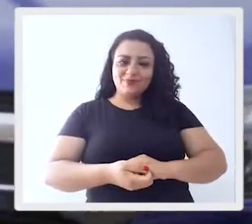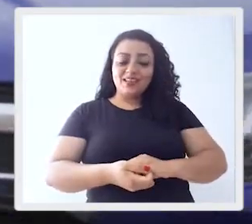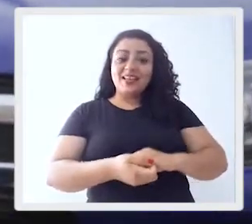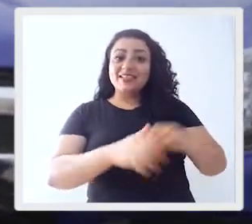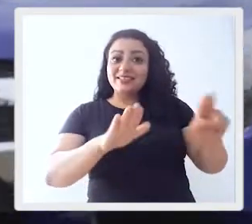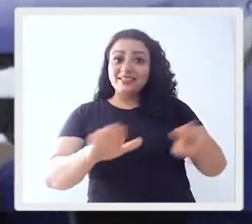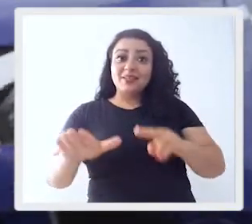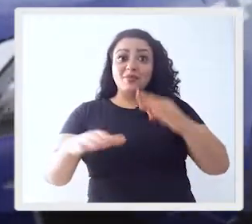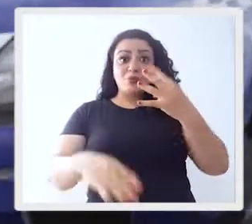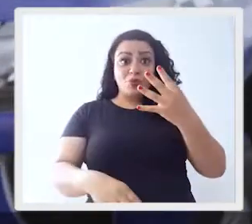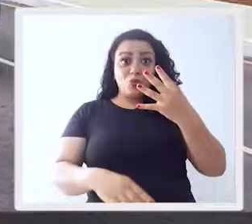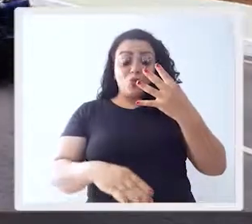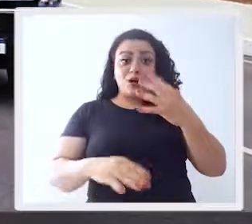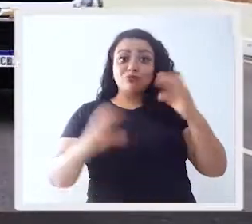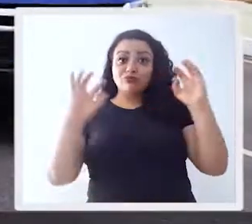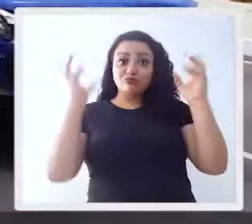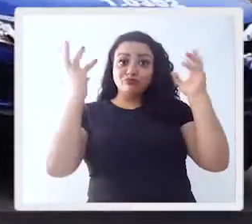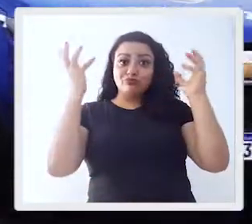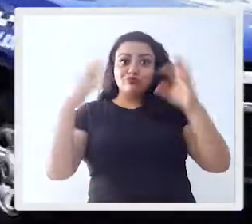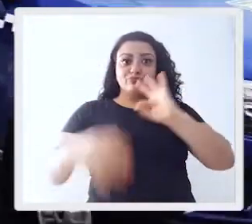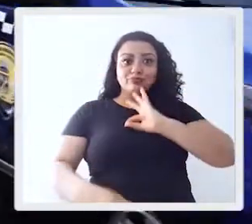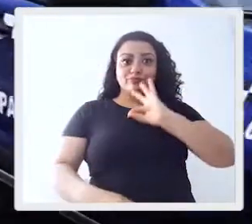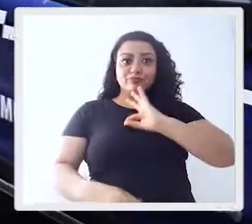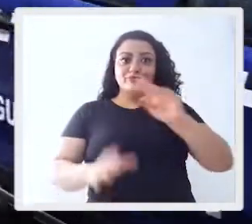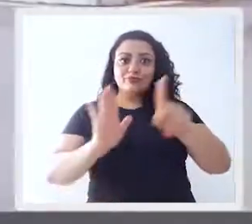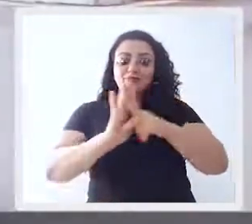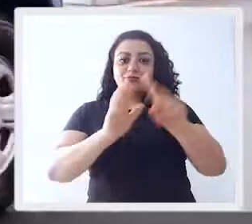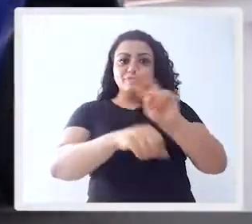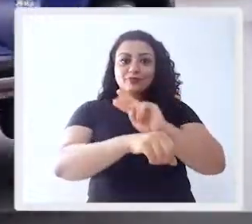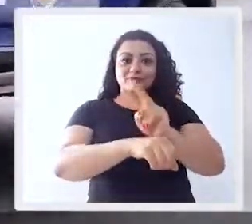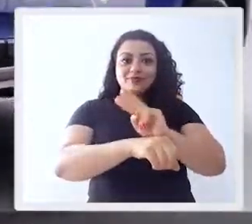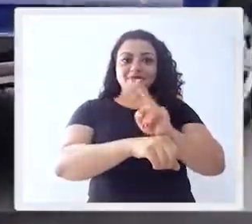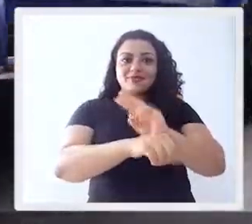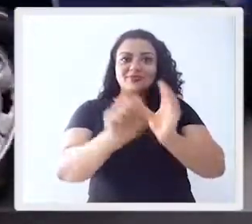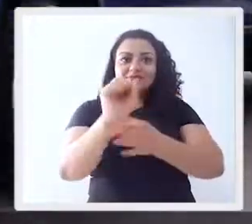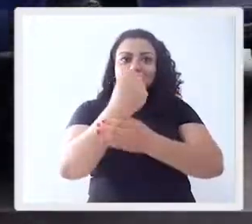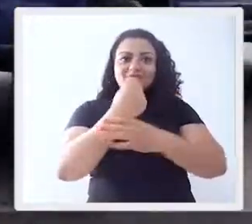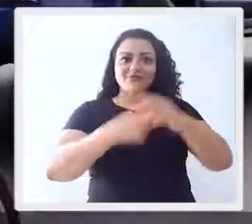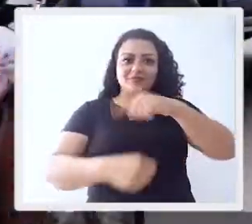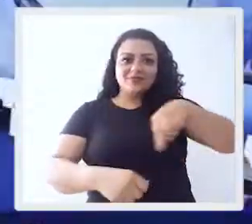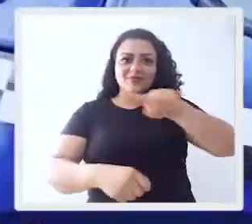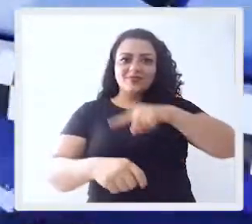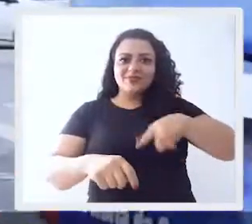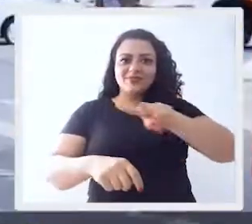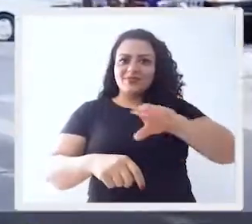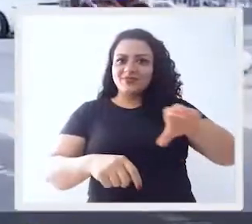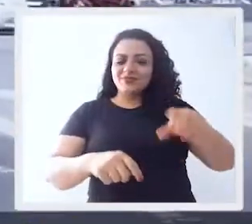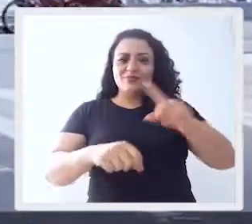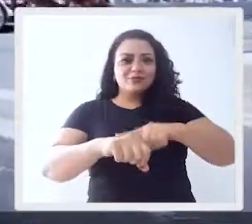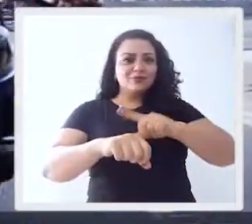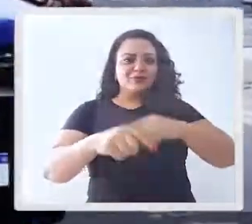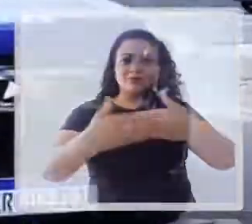semana chegaram 4 viaturas para a Guarda Municipal para ajudar a dar mais segurança aos conquistenses a